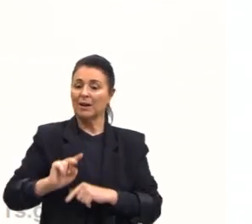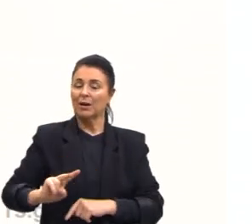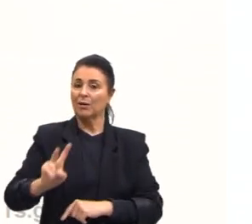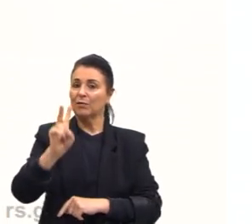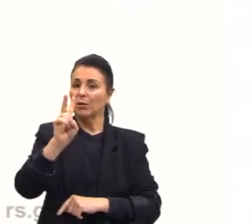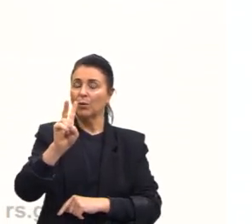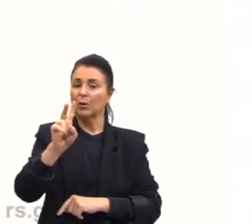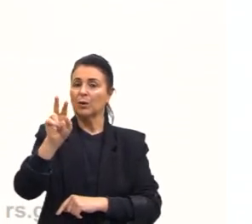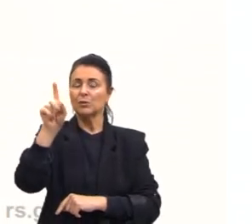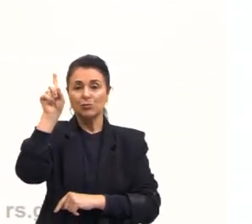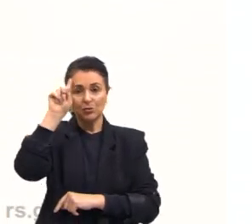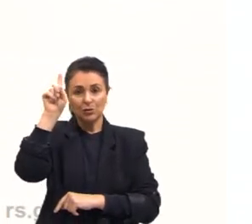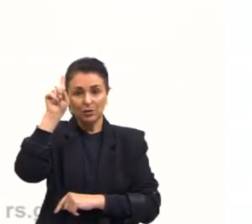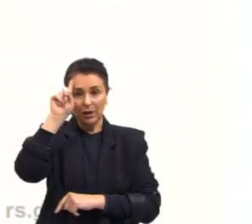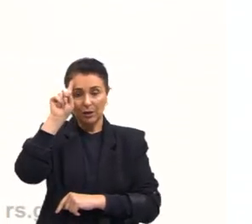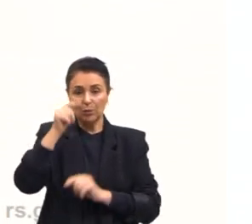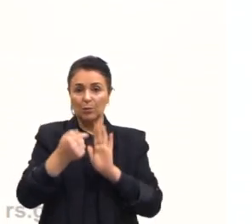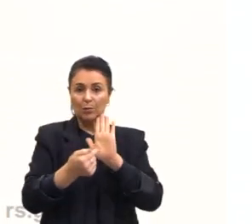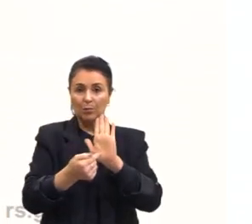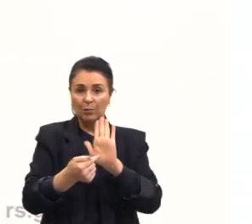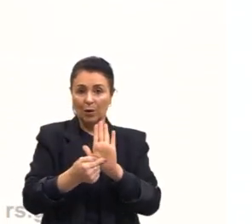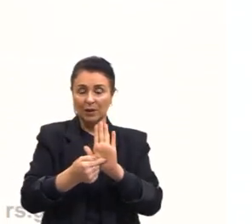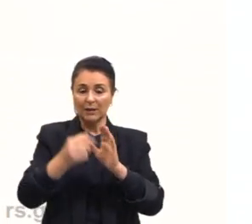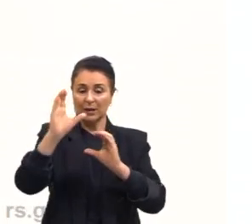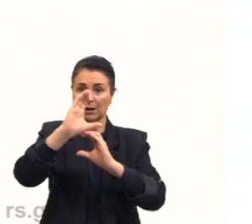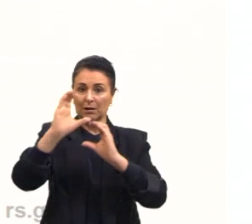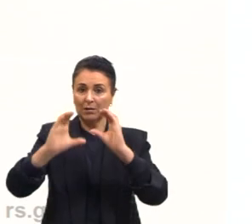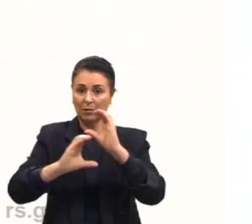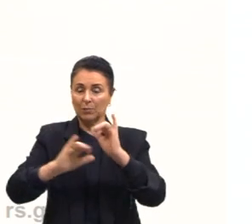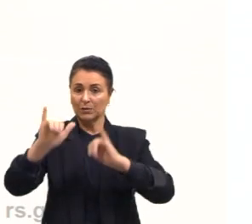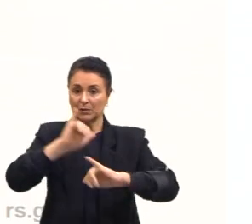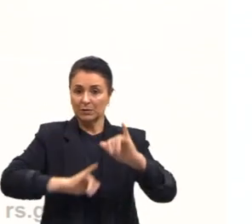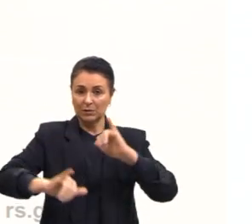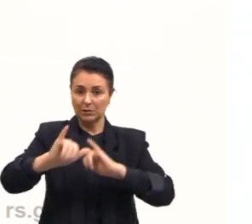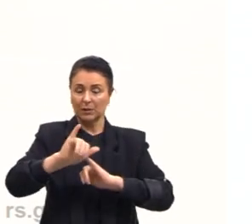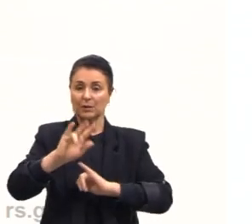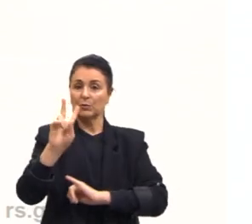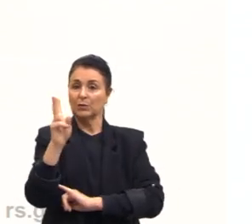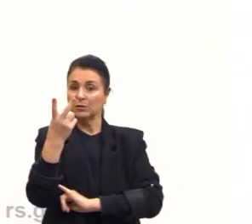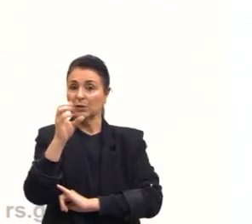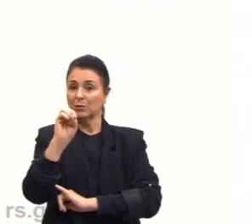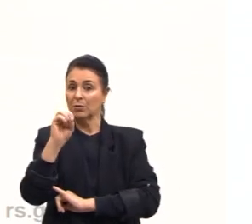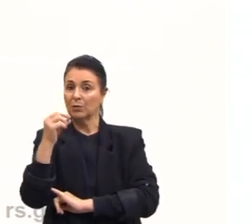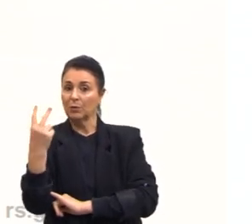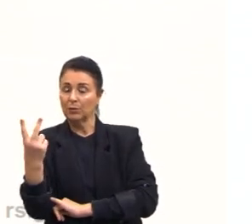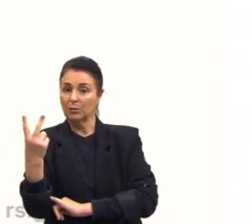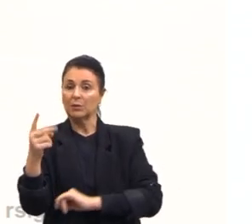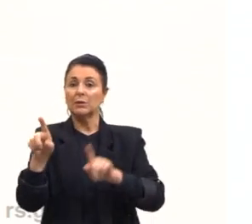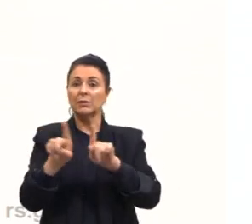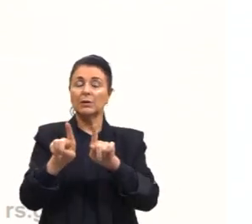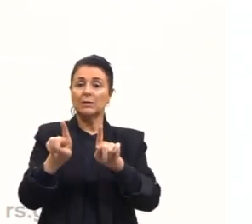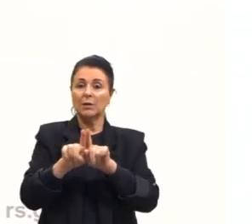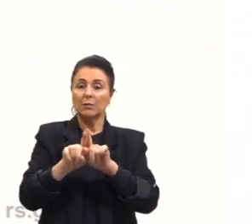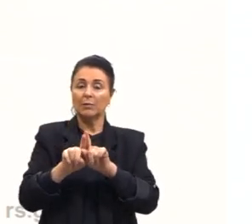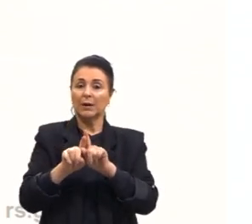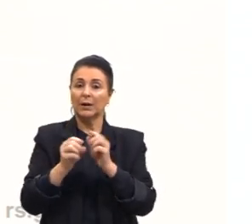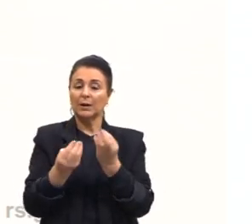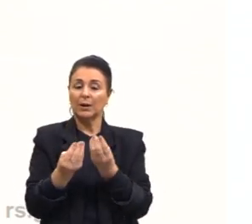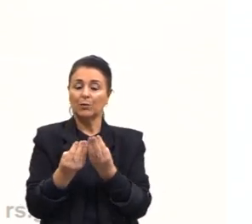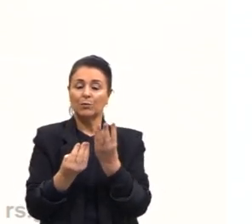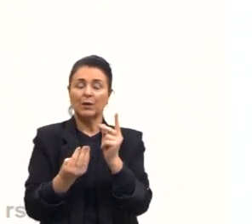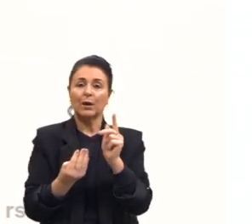de água como mostrado na equação química sendo que tem hidrogênio oxigênio EA formação de vapor de água